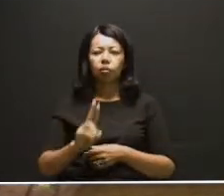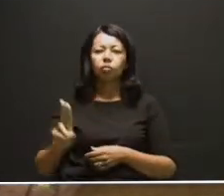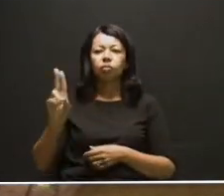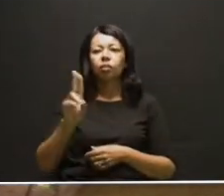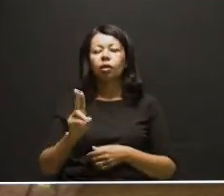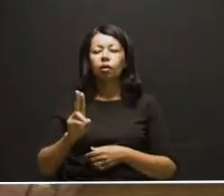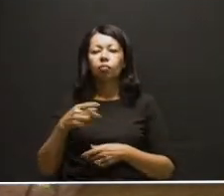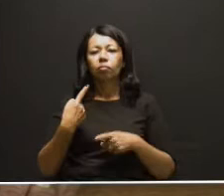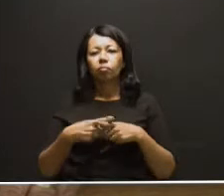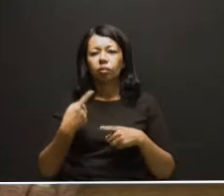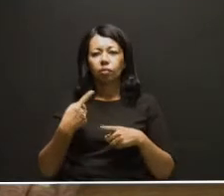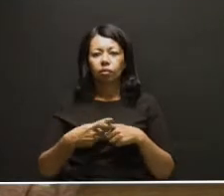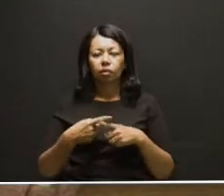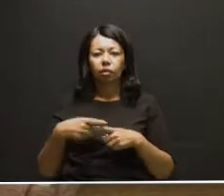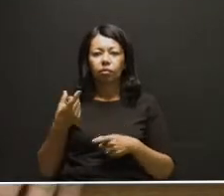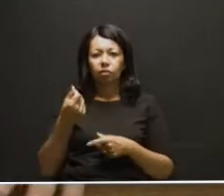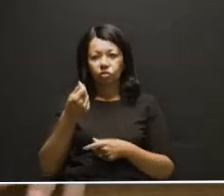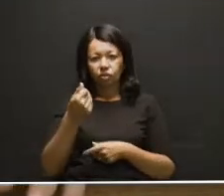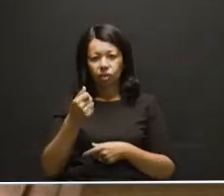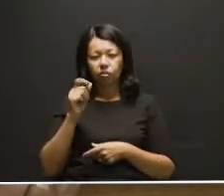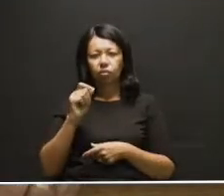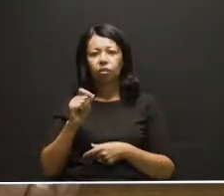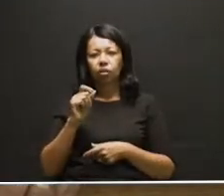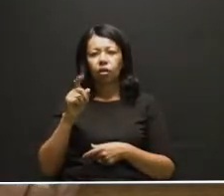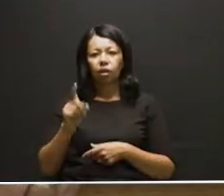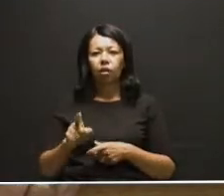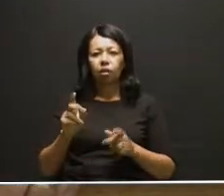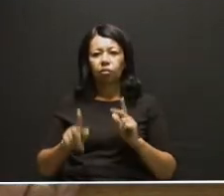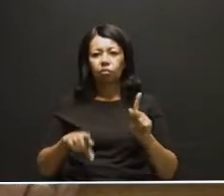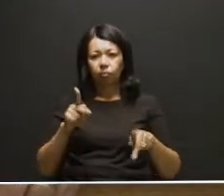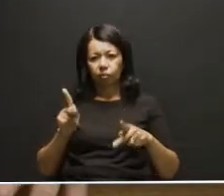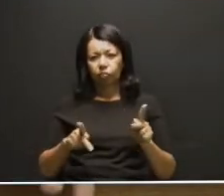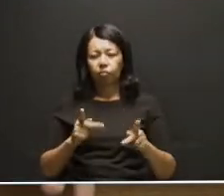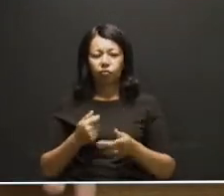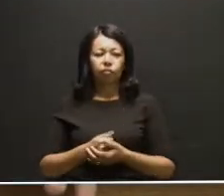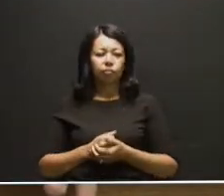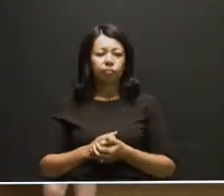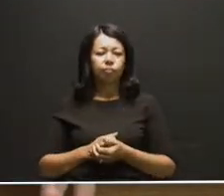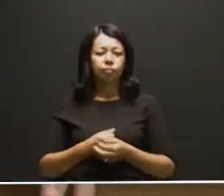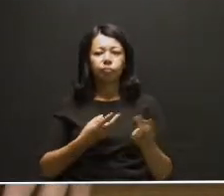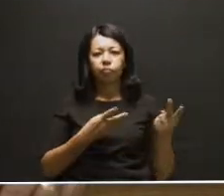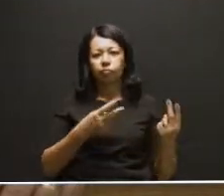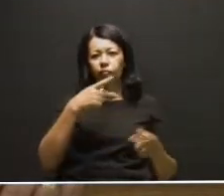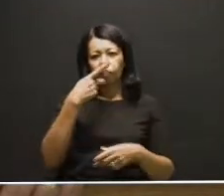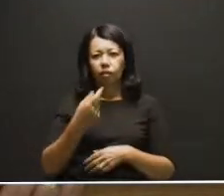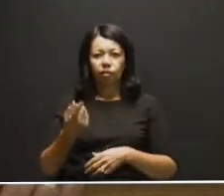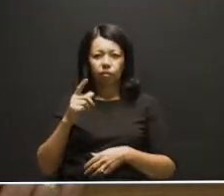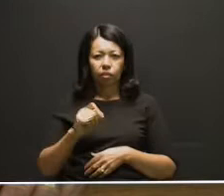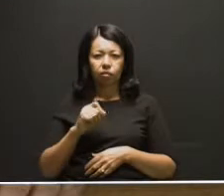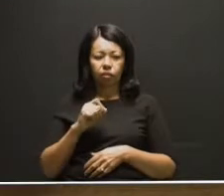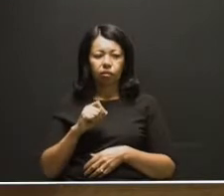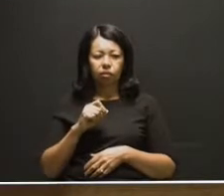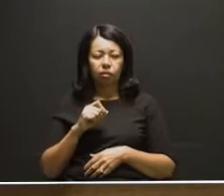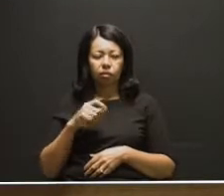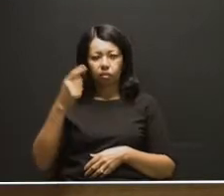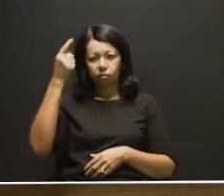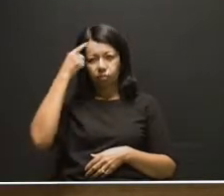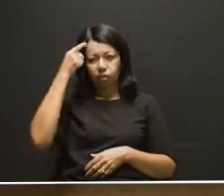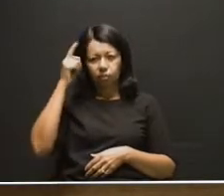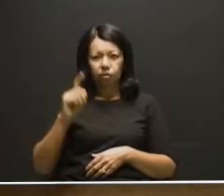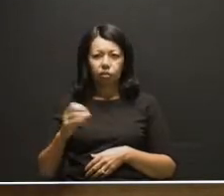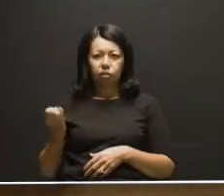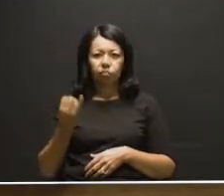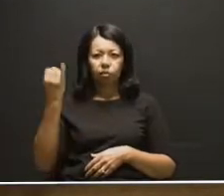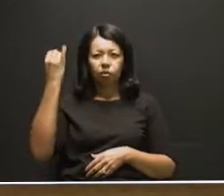retirado porque este dinheiro o dinheiro da população o vereador toninho então como eu disse aqui é eu acho que a importância